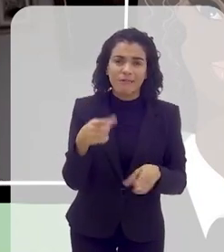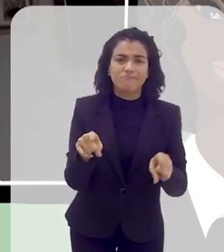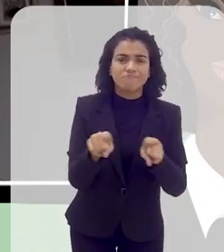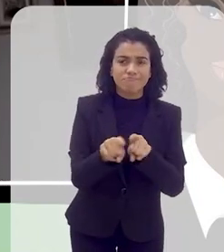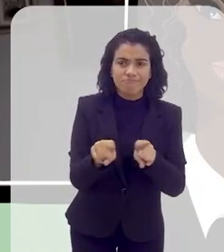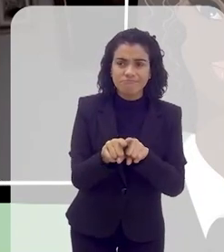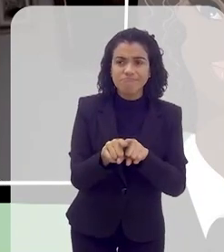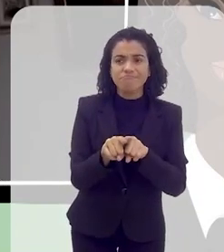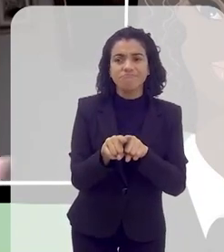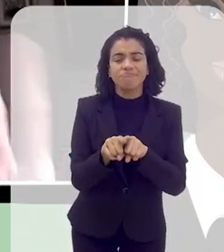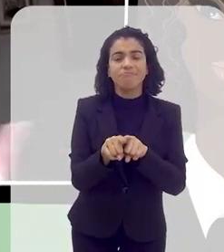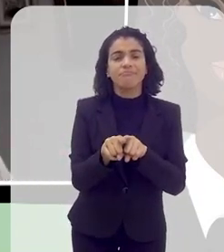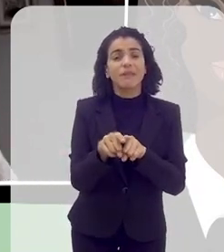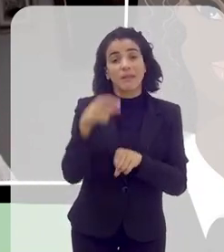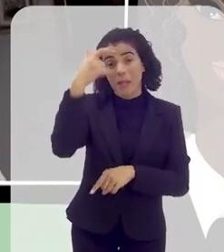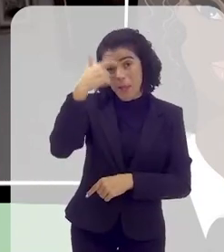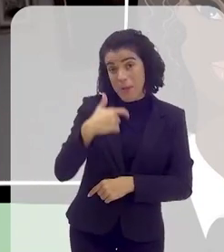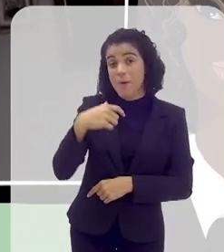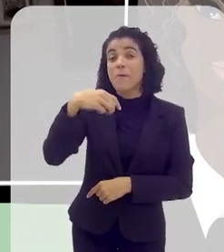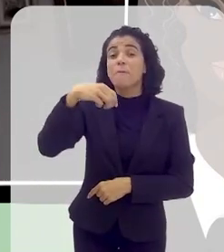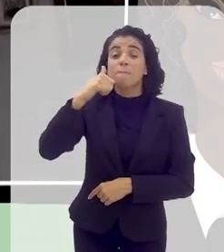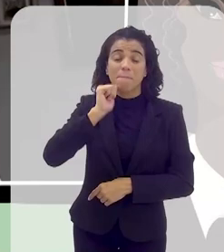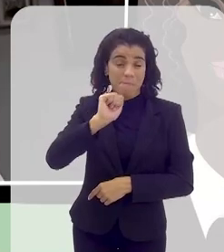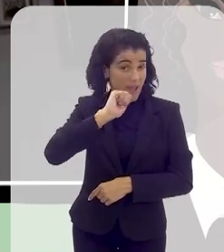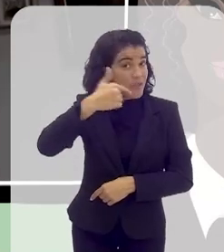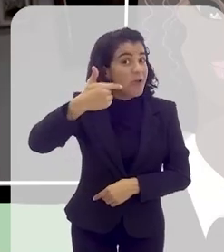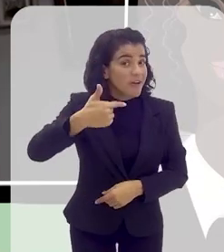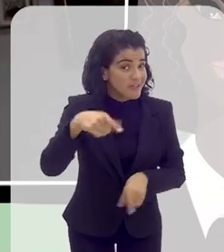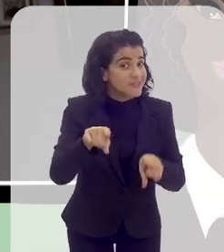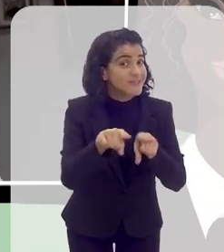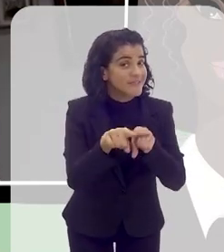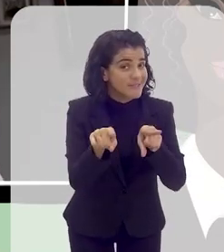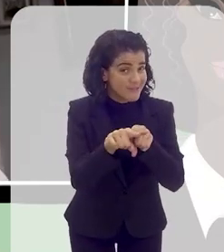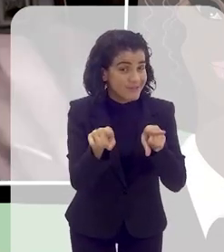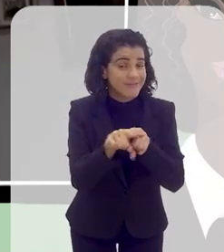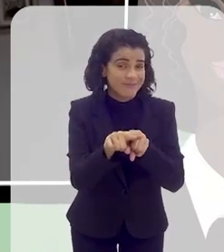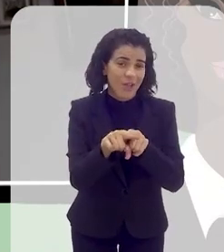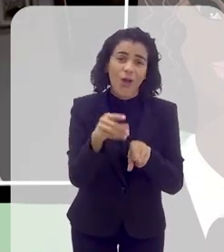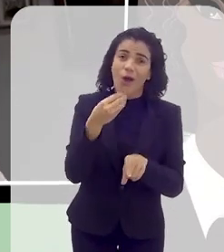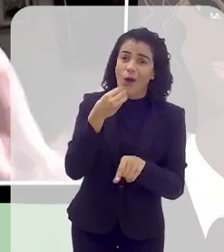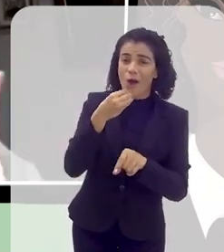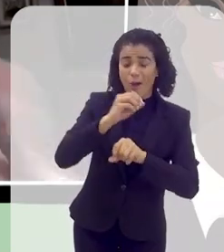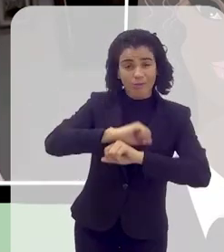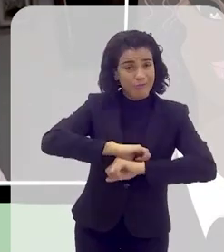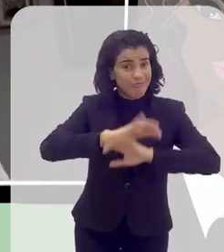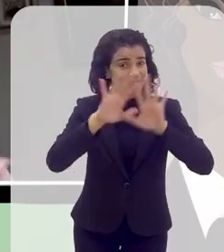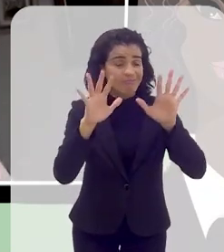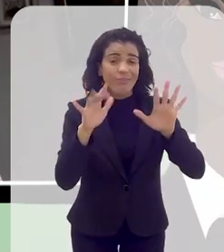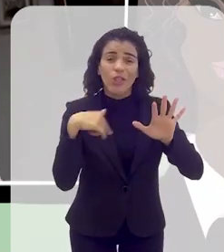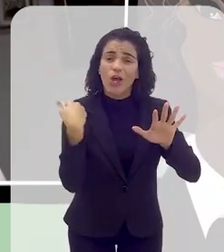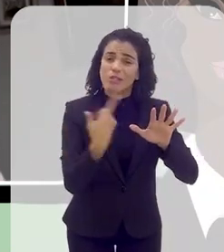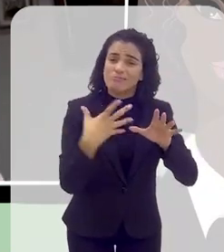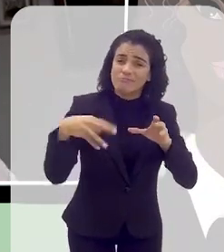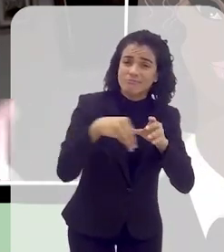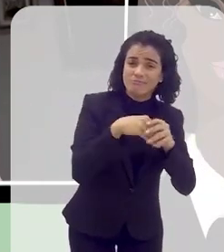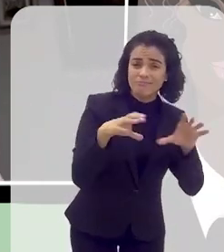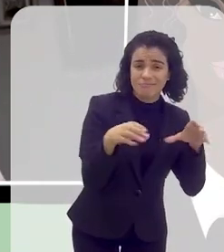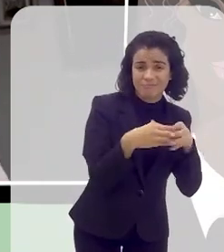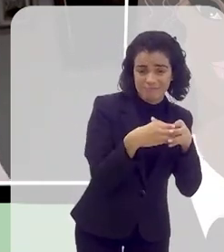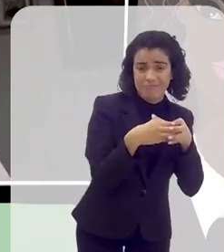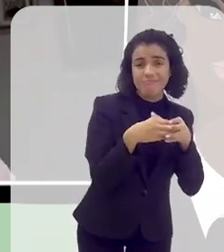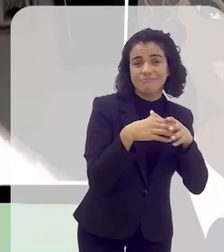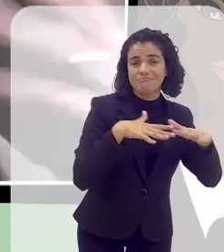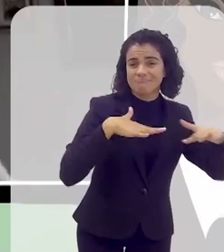também do lugar, né, de madrasta. Então, eu sou madrasta, além de, né, claramente estamos na comunidade, mas